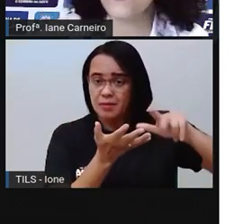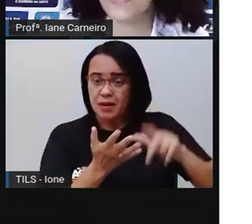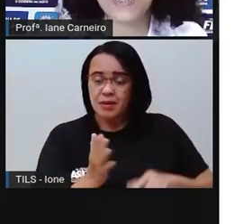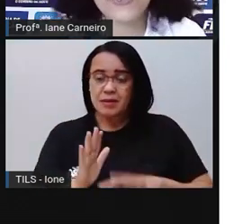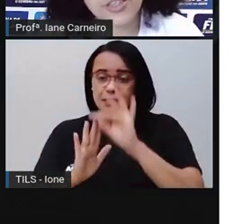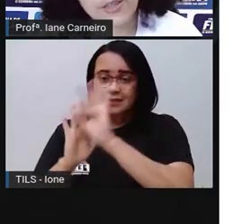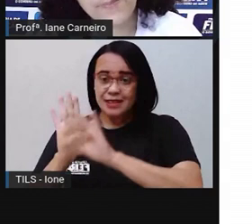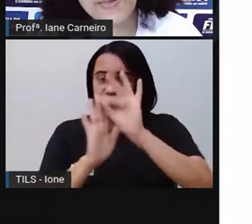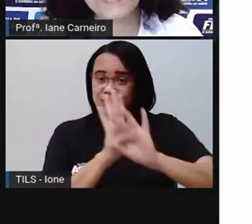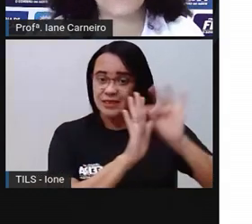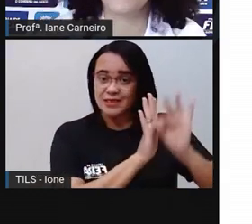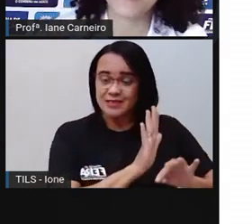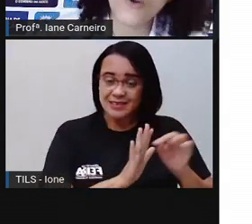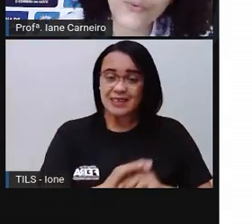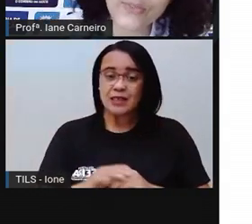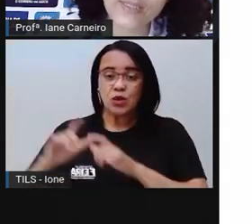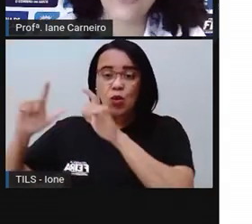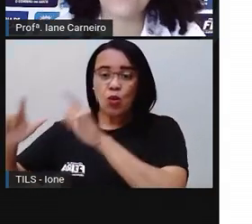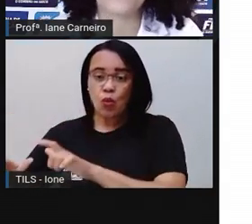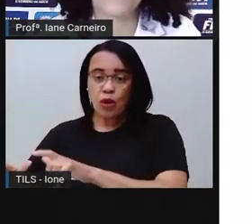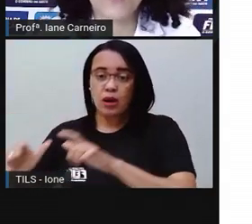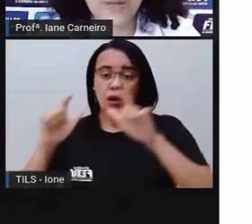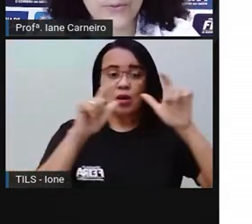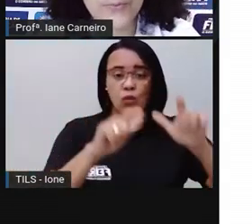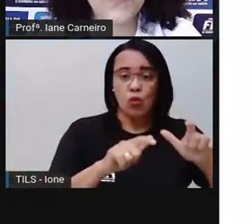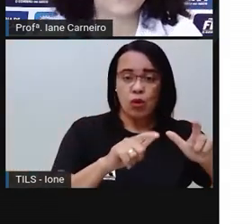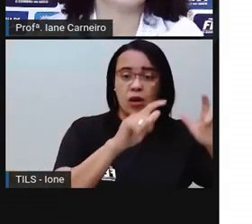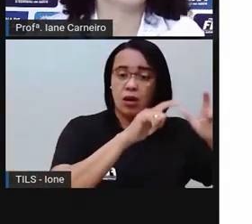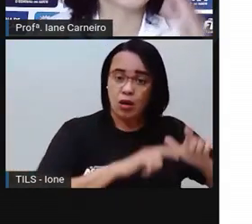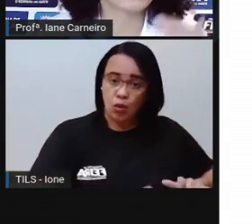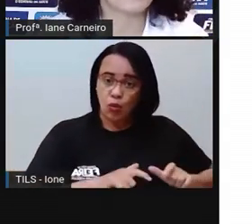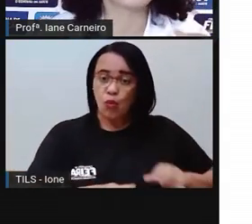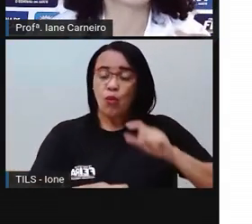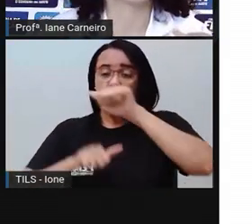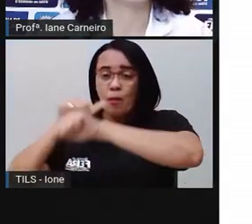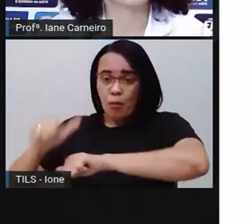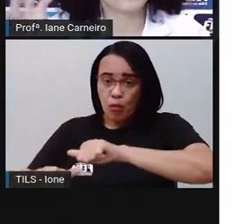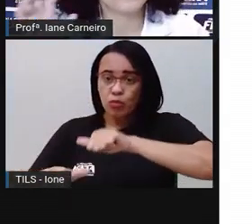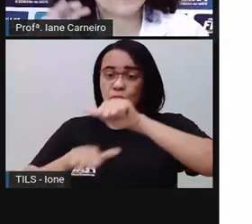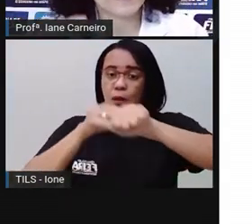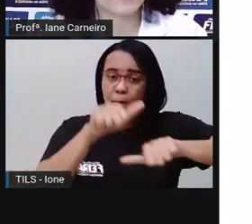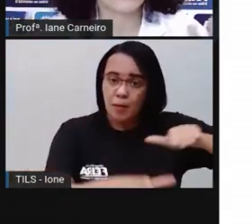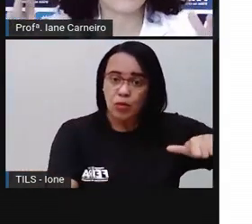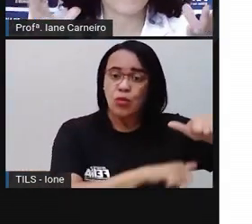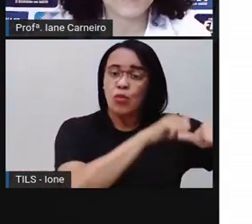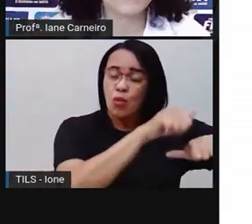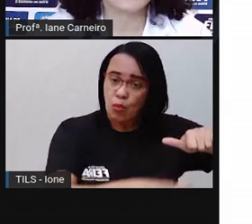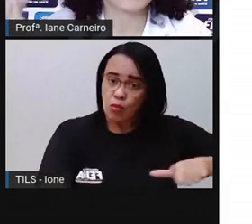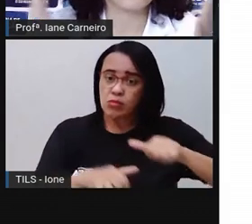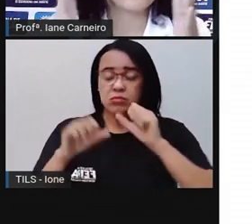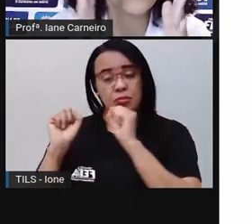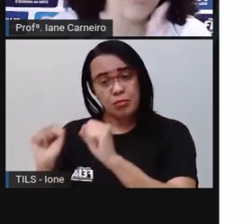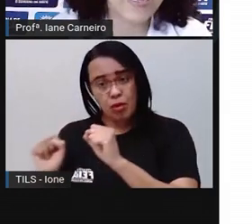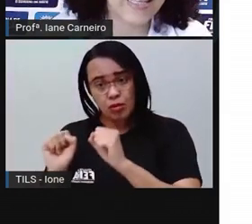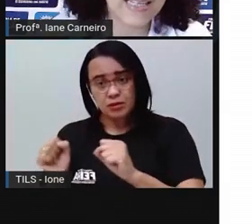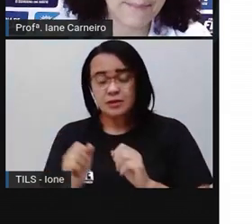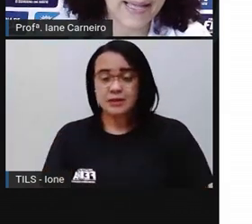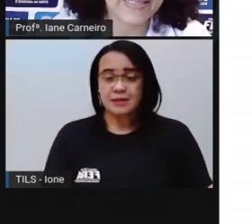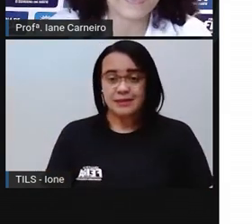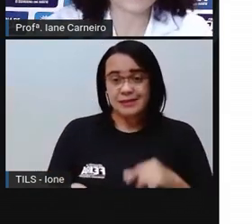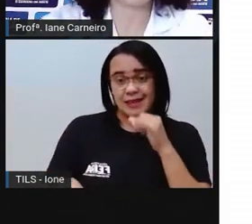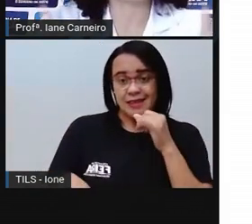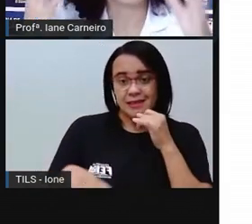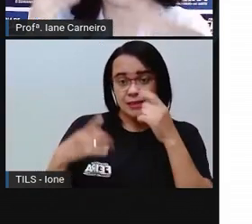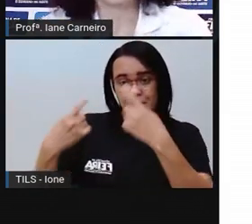de uma região, perdão, para outra, né? Como a Pró falou em outras aulas, né? Então, pode ser que uma parlenda que a gente fale aqui